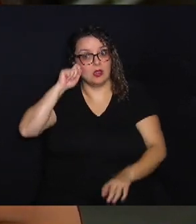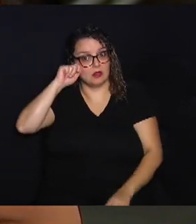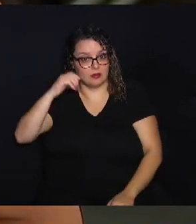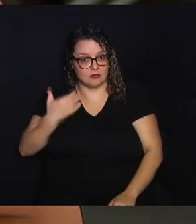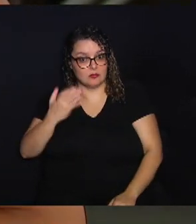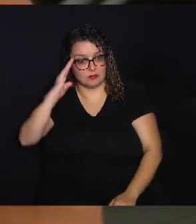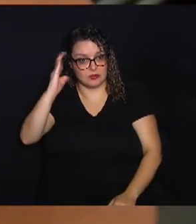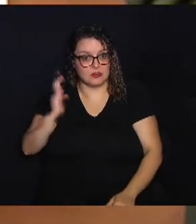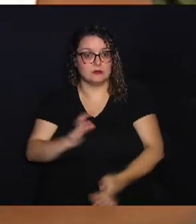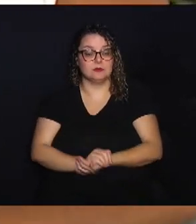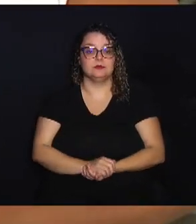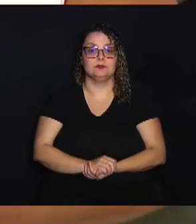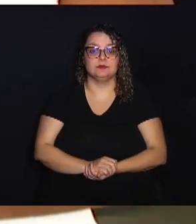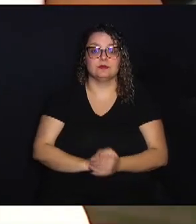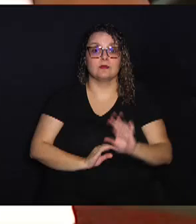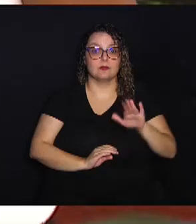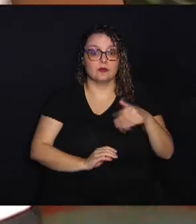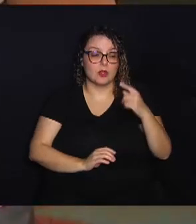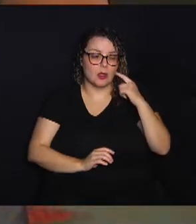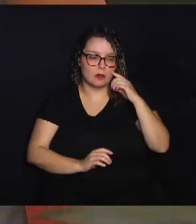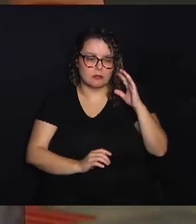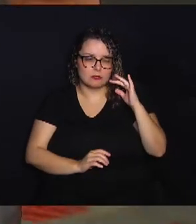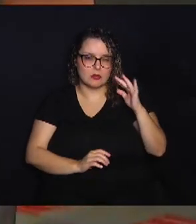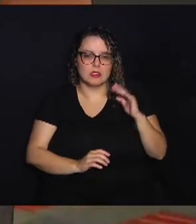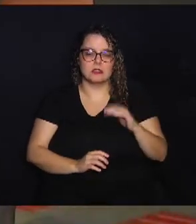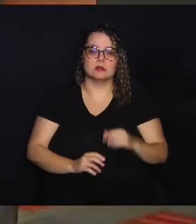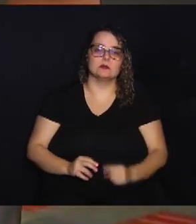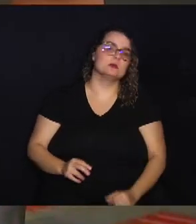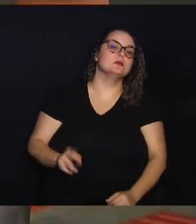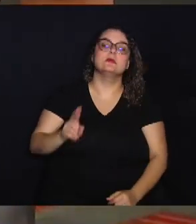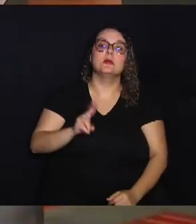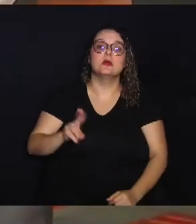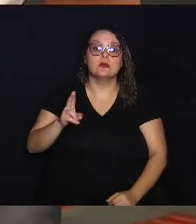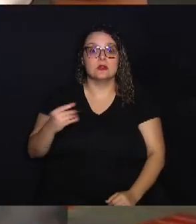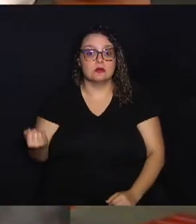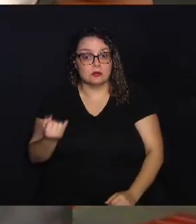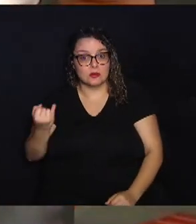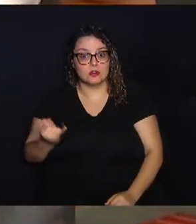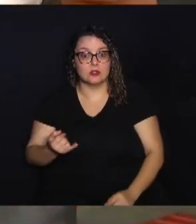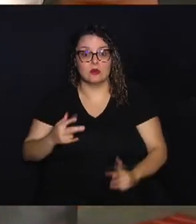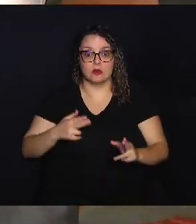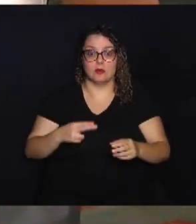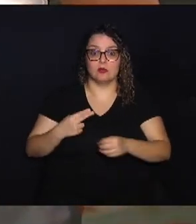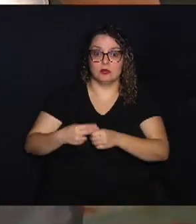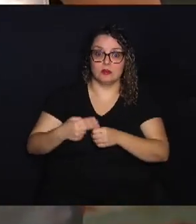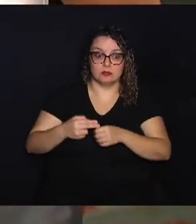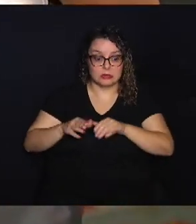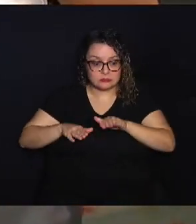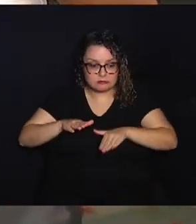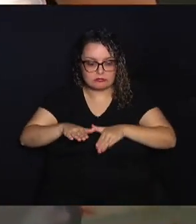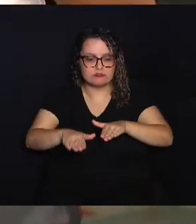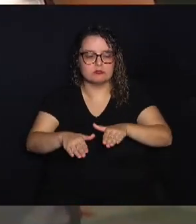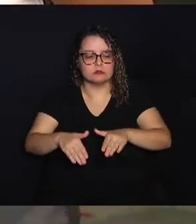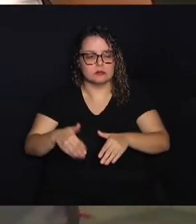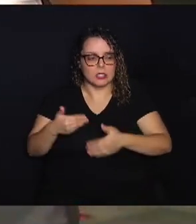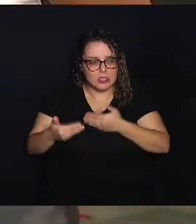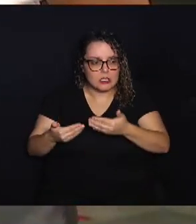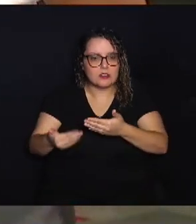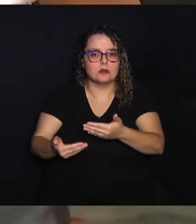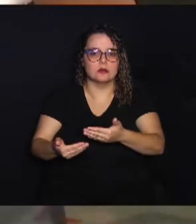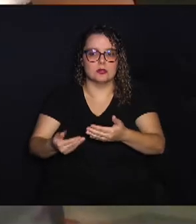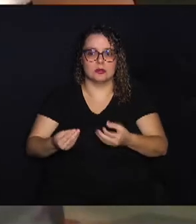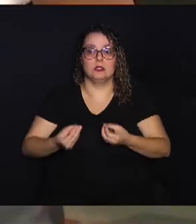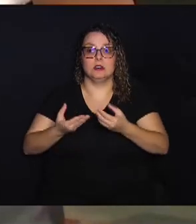afro-brasileira. Quando a gente pensa uma universidade tão importante como a Unicamp dando esse passo e cada vez mais